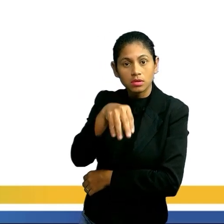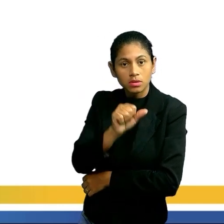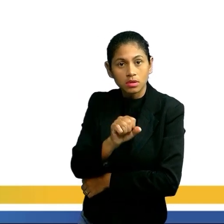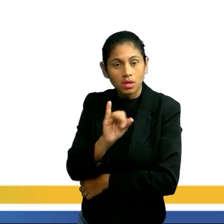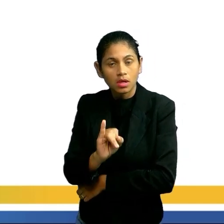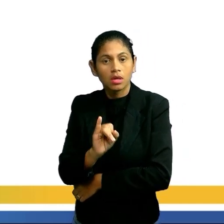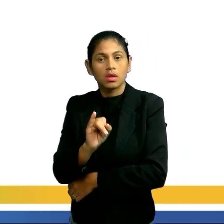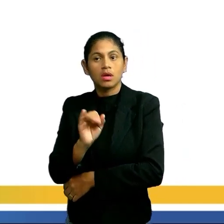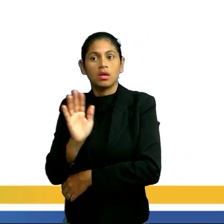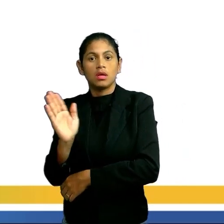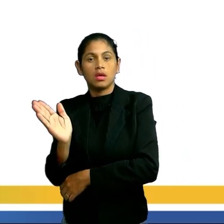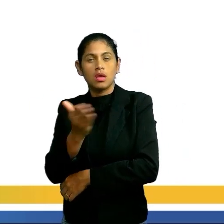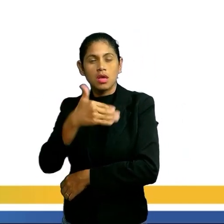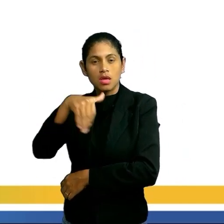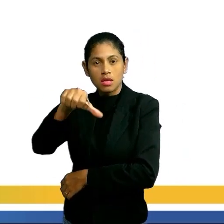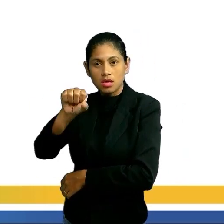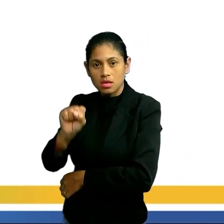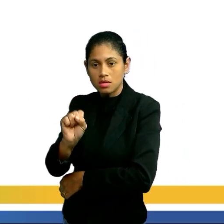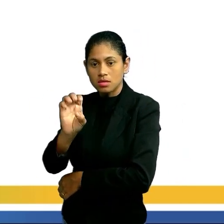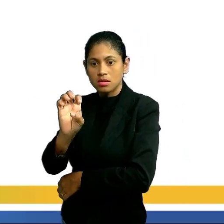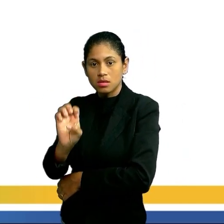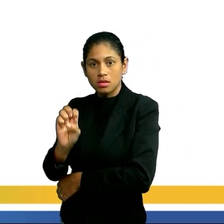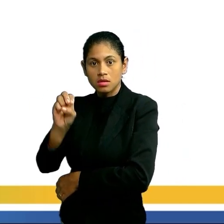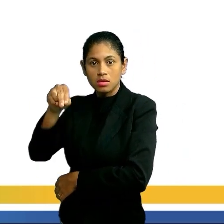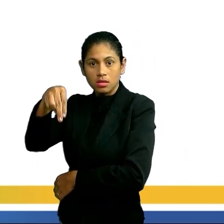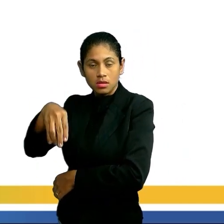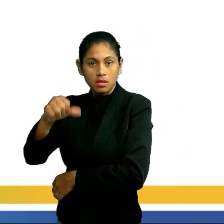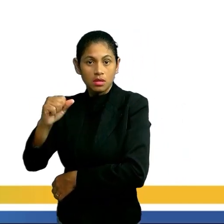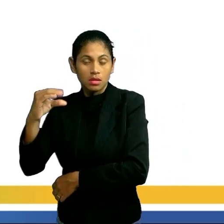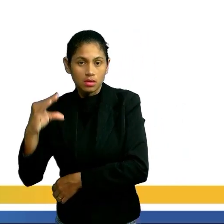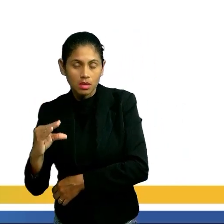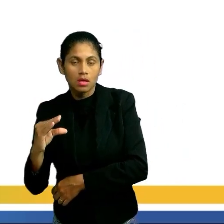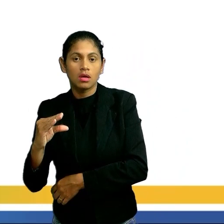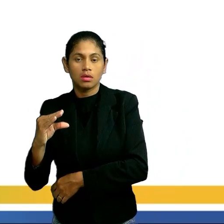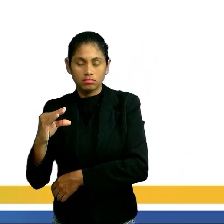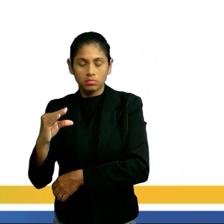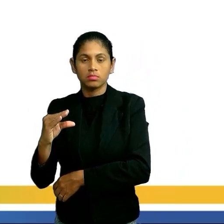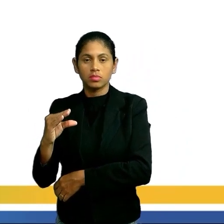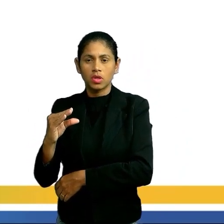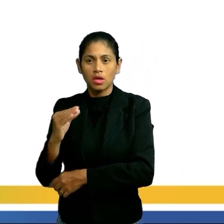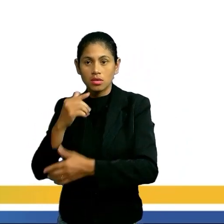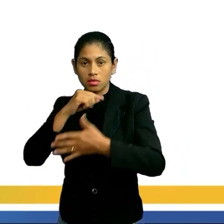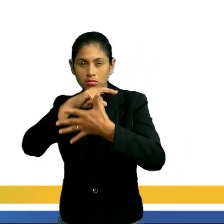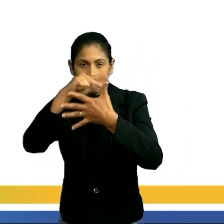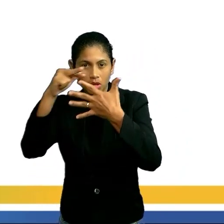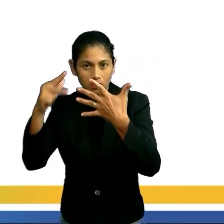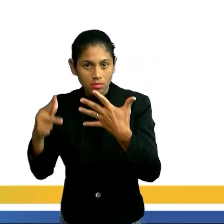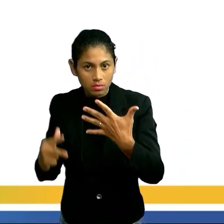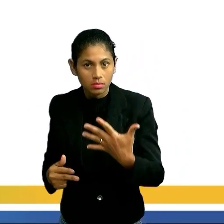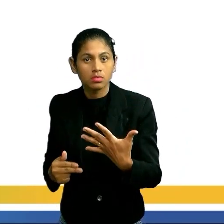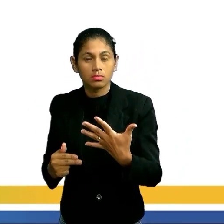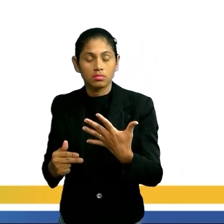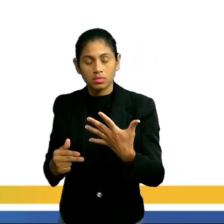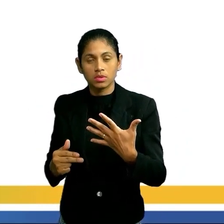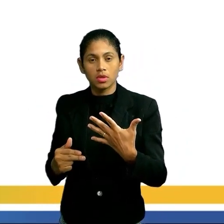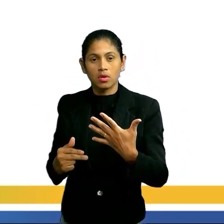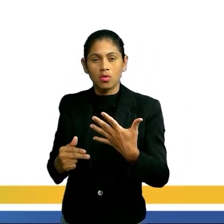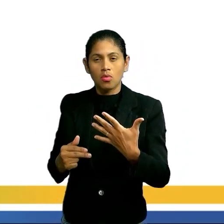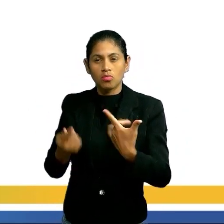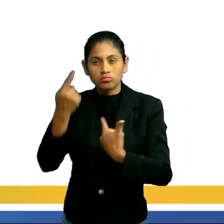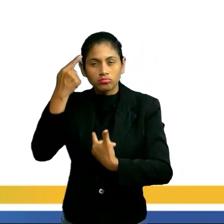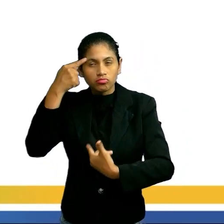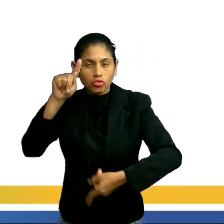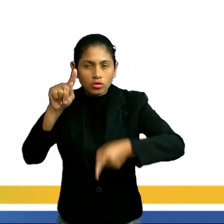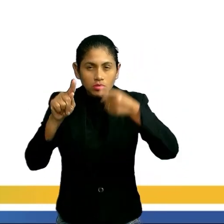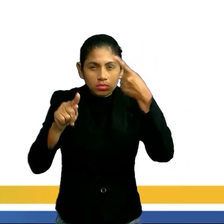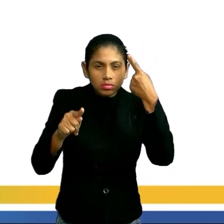De formar mão de obra barata e qualificada. Então, a criação do Sistema S era uma forma